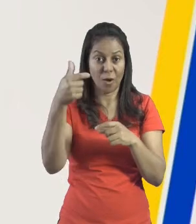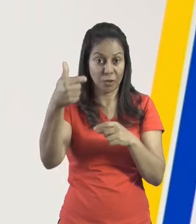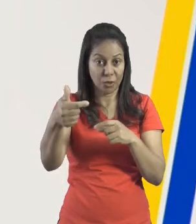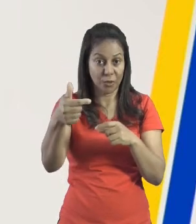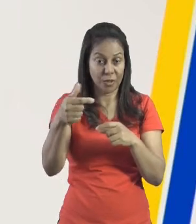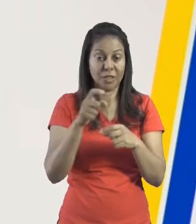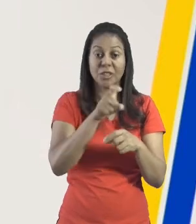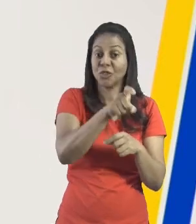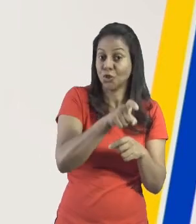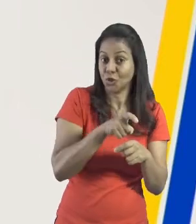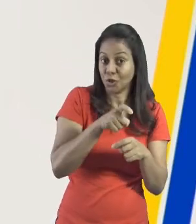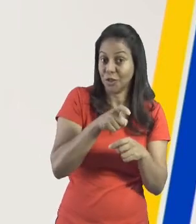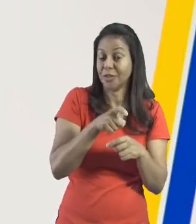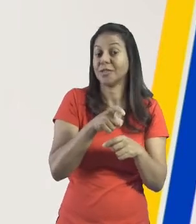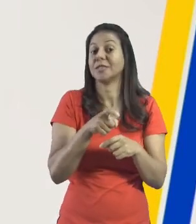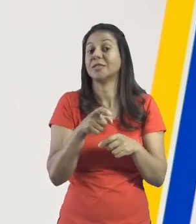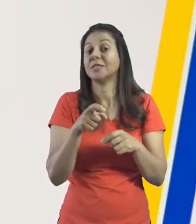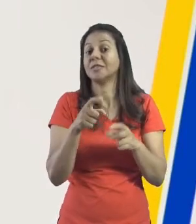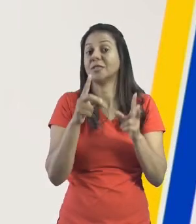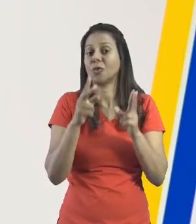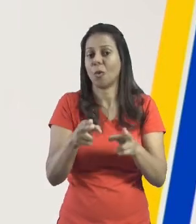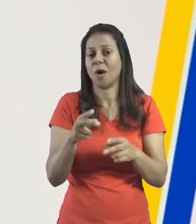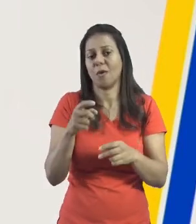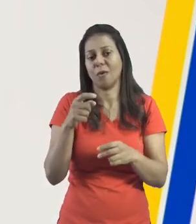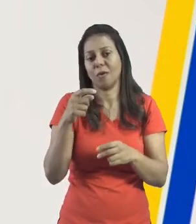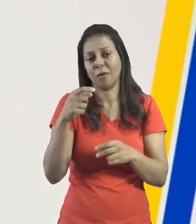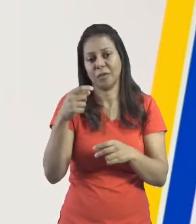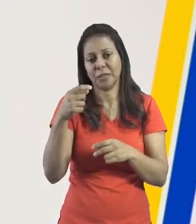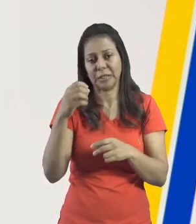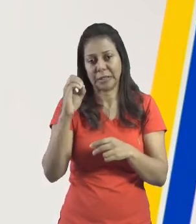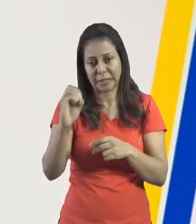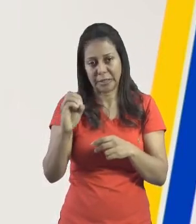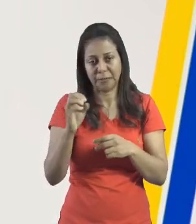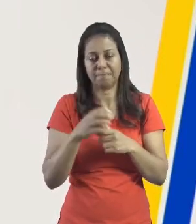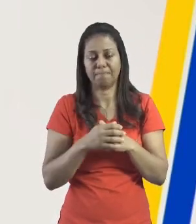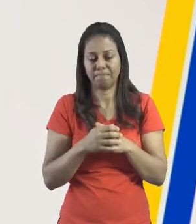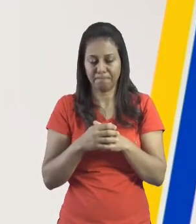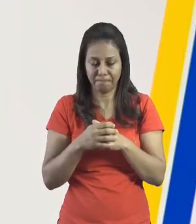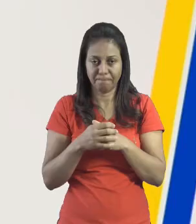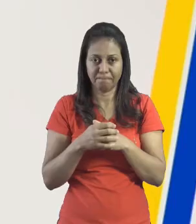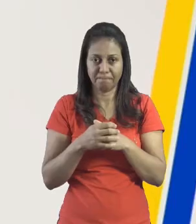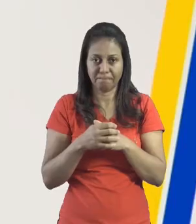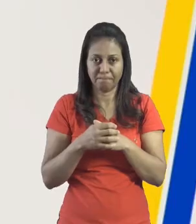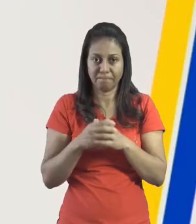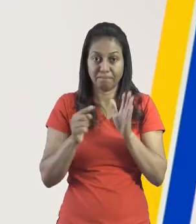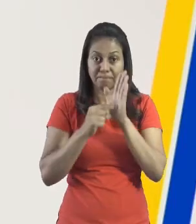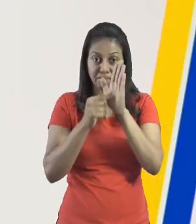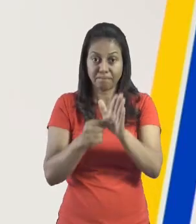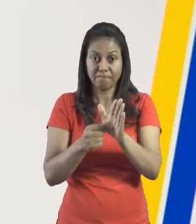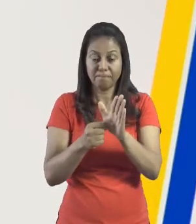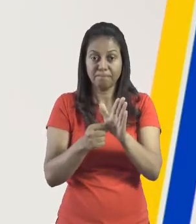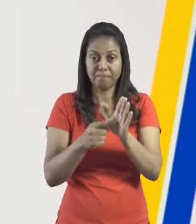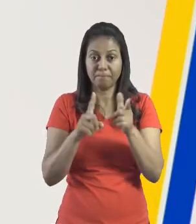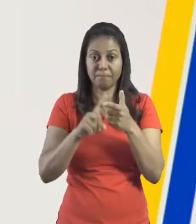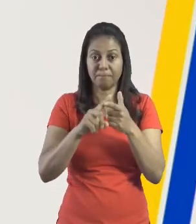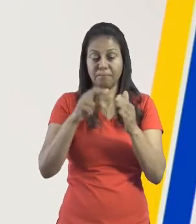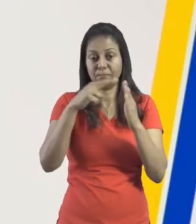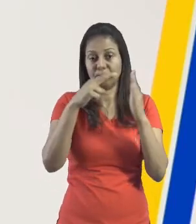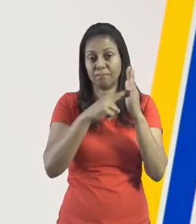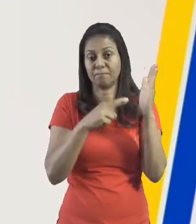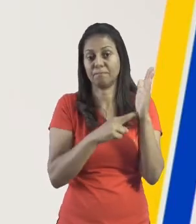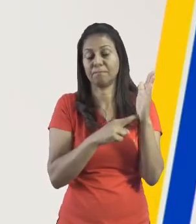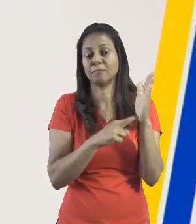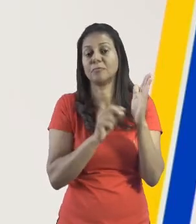x igual a 0. E tem uma propriedade que eu gostaria de mostrar para vocês, essa